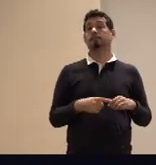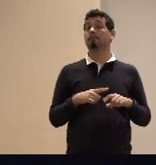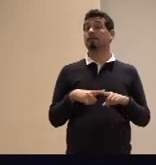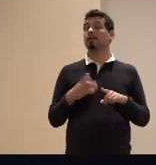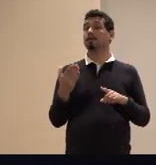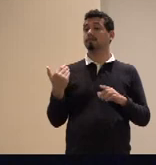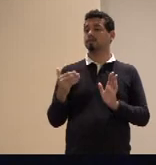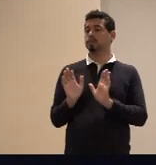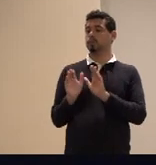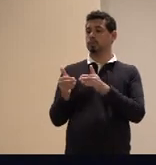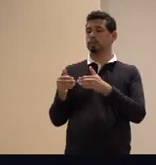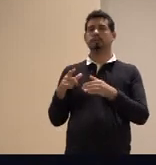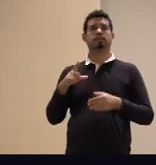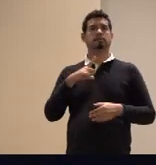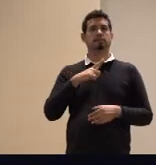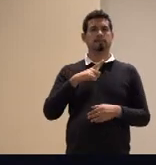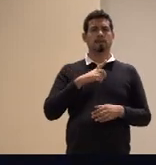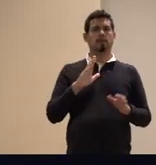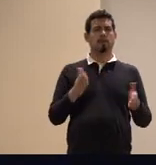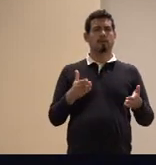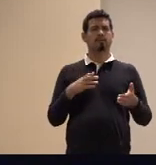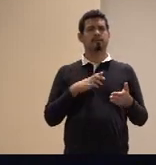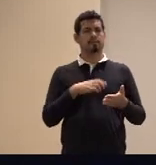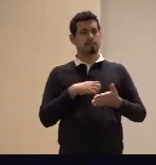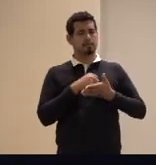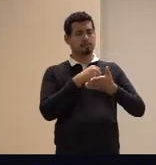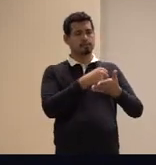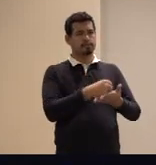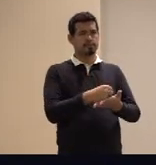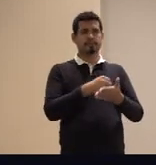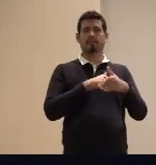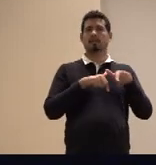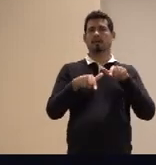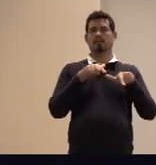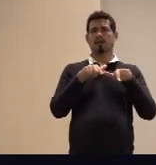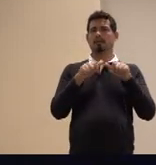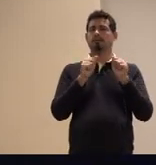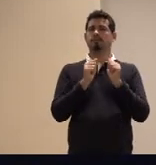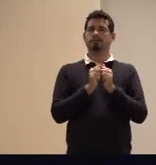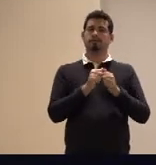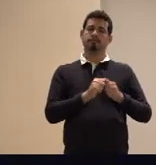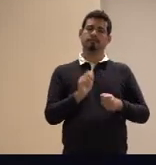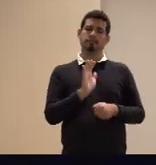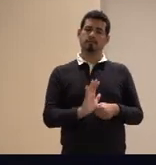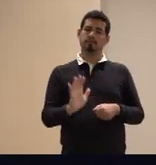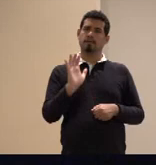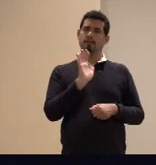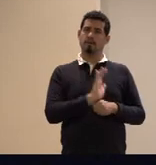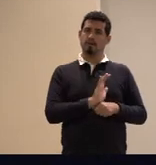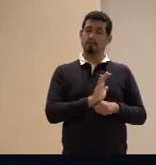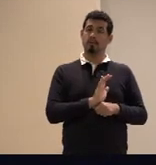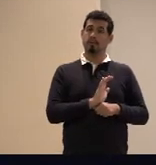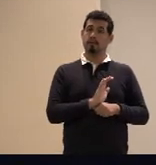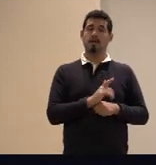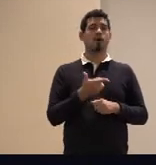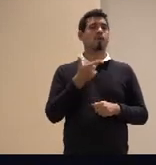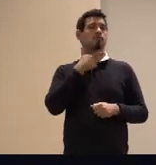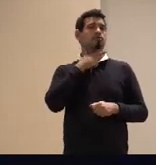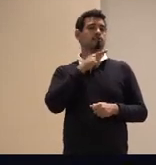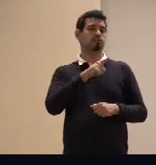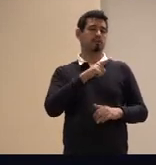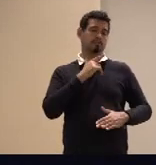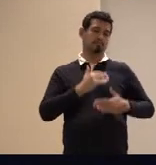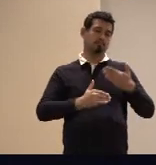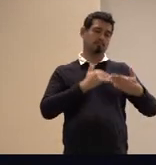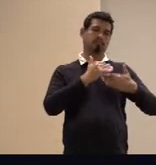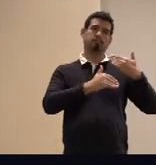aquelas equipes que vocês têm e que hoje vocês atendem demandas do território, de média e de alta, elas continuam